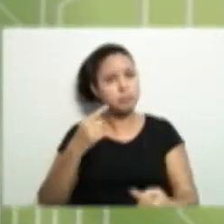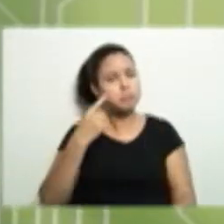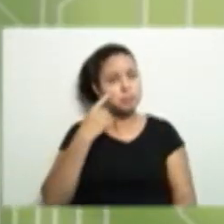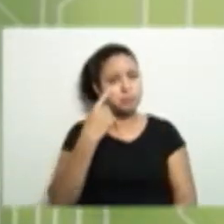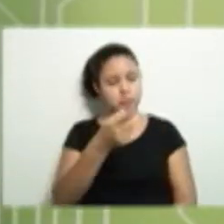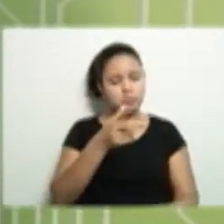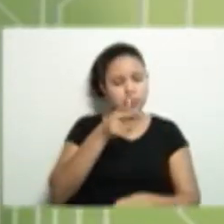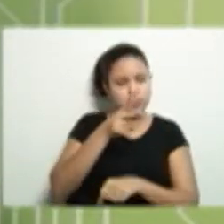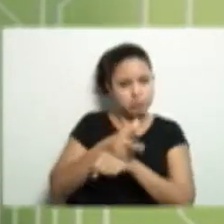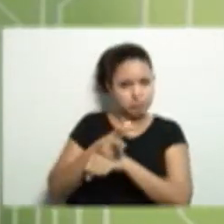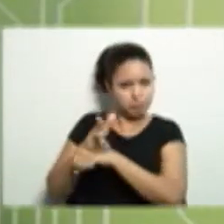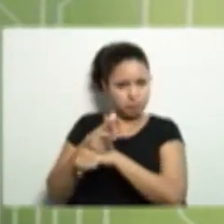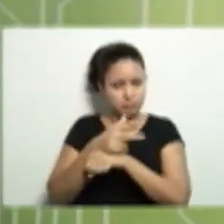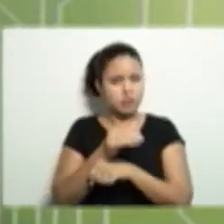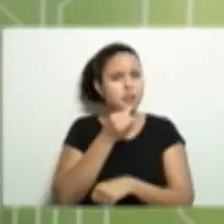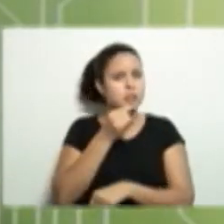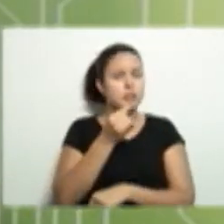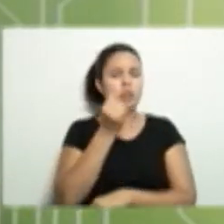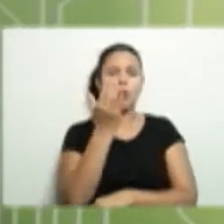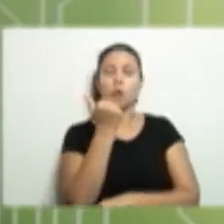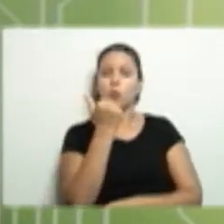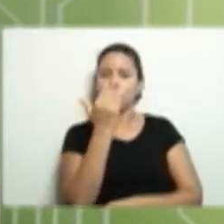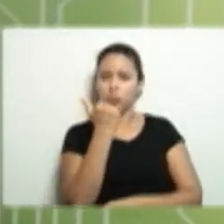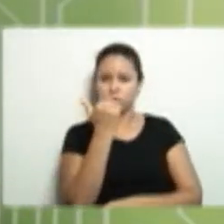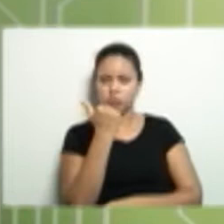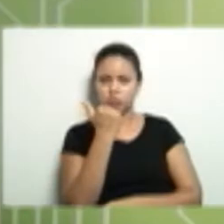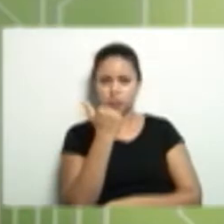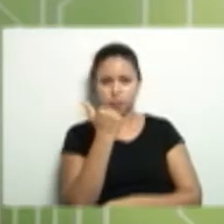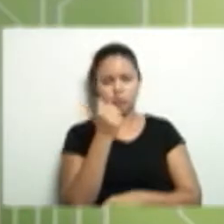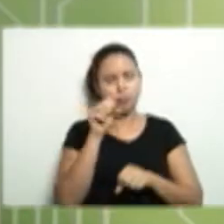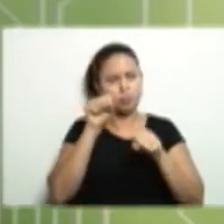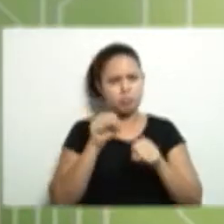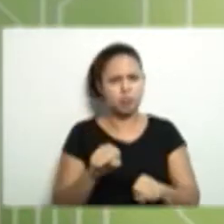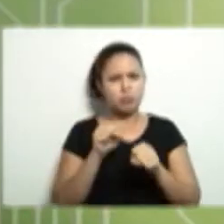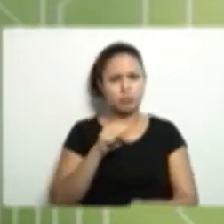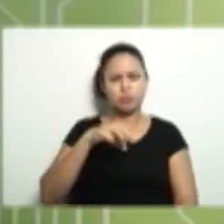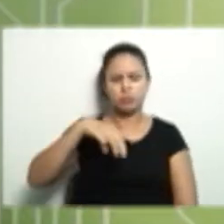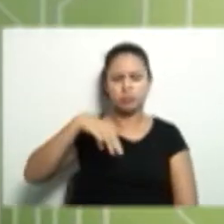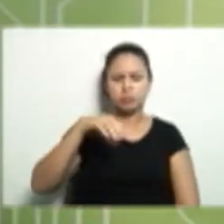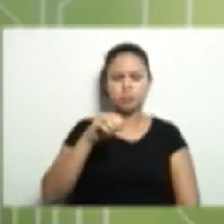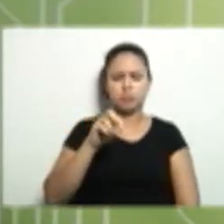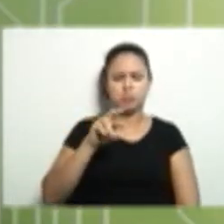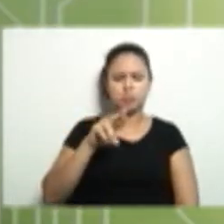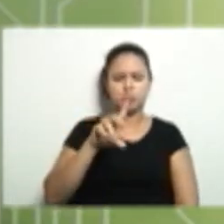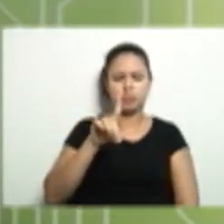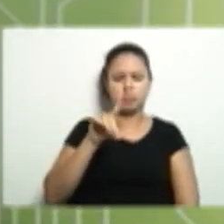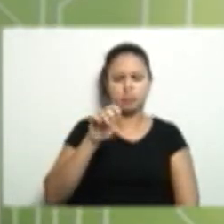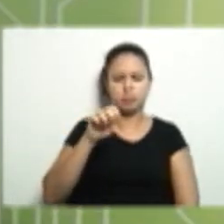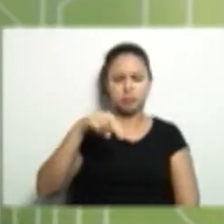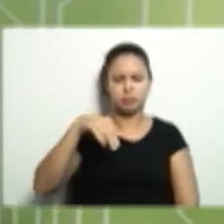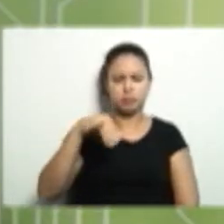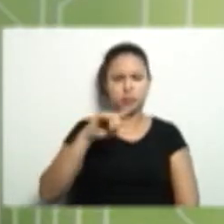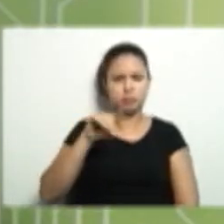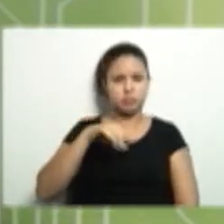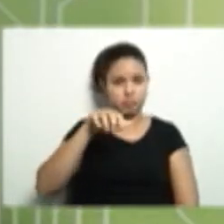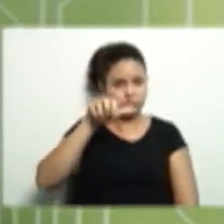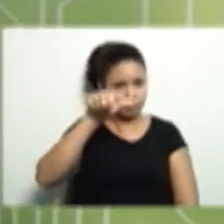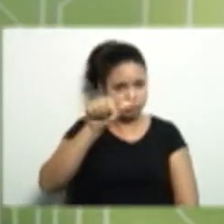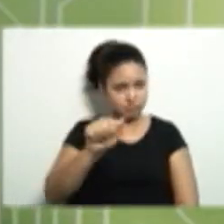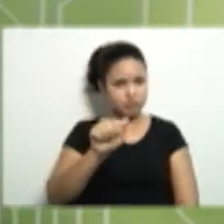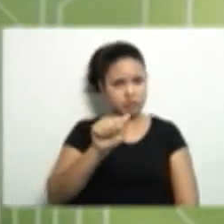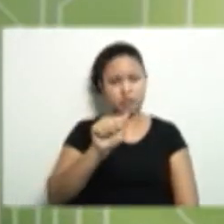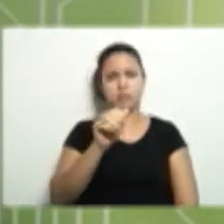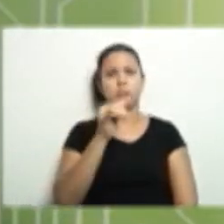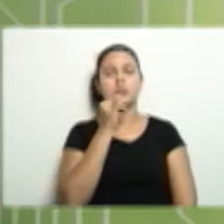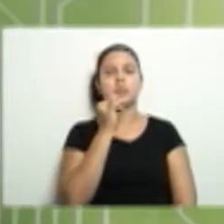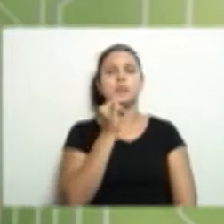alimentos. O alimento ele pode ser modernizado de duas formas bastante diferentes. Nós vemos o exemplo do alimento de uma forma mais